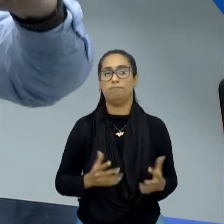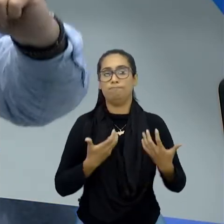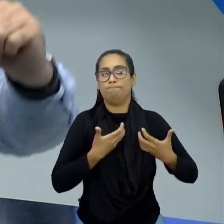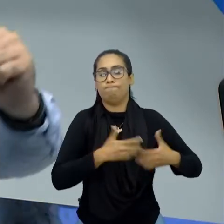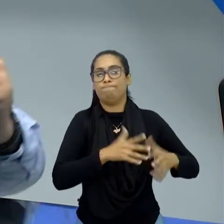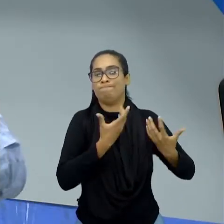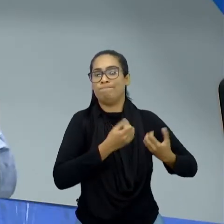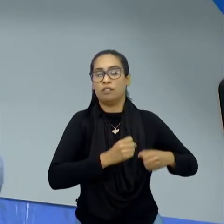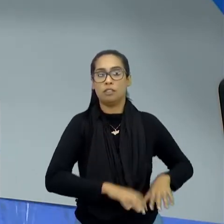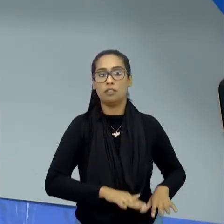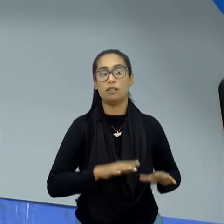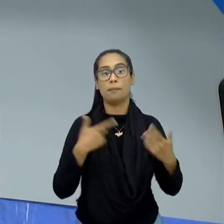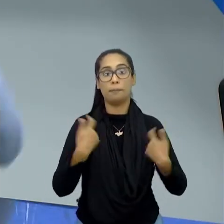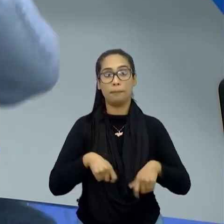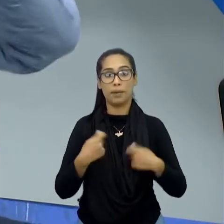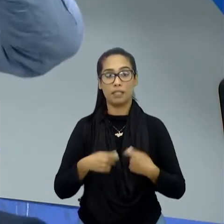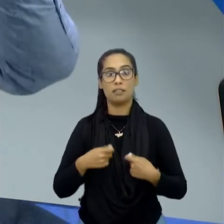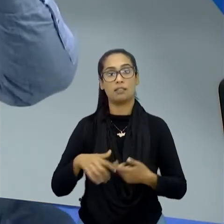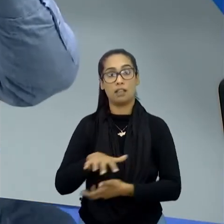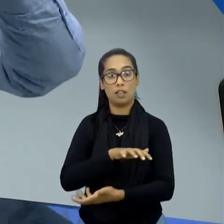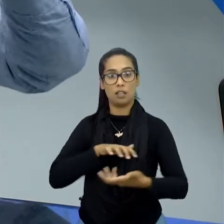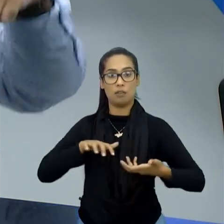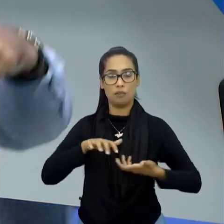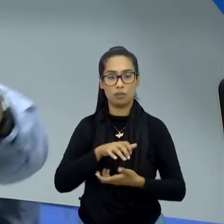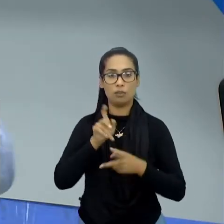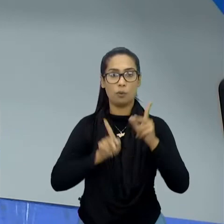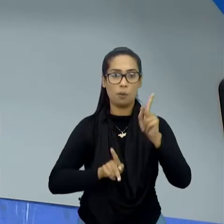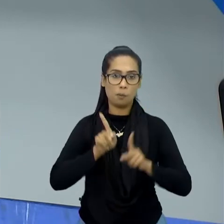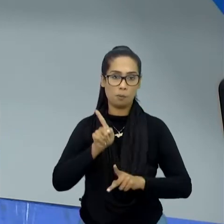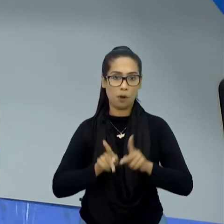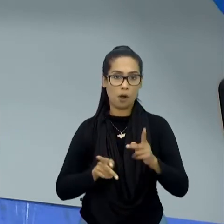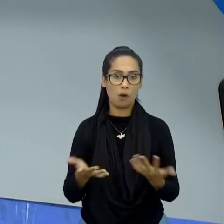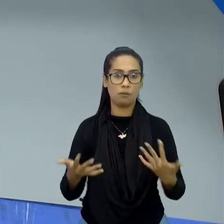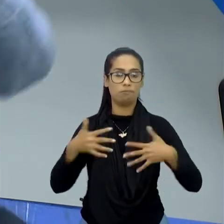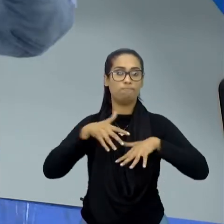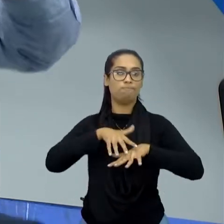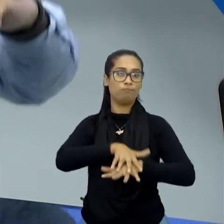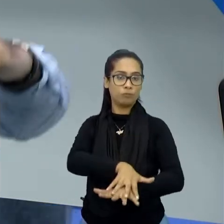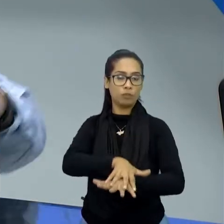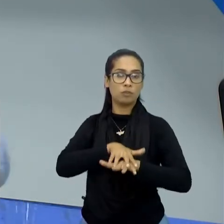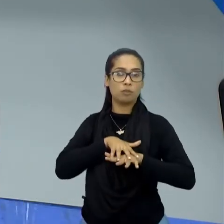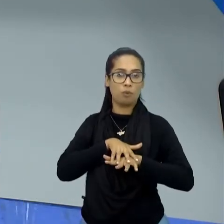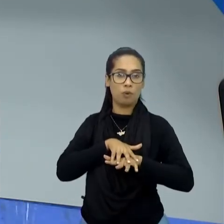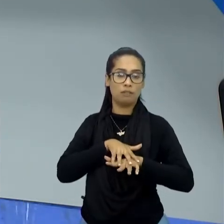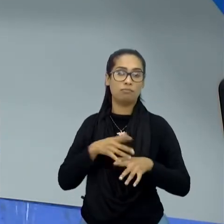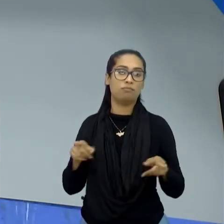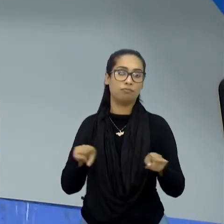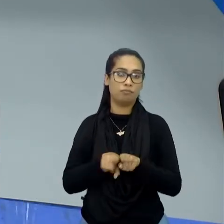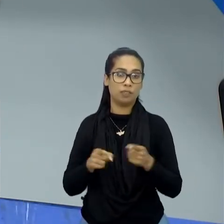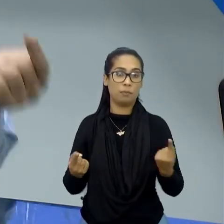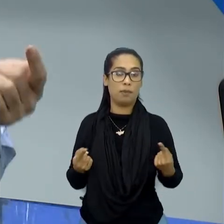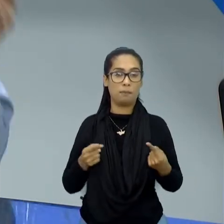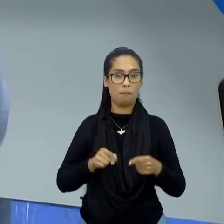tem que ter a participação popular, tem que fazer essa ruptura, mas para conseguir fazer esse